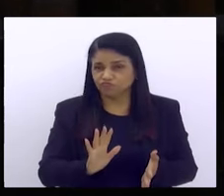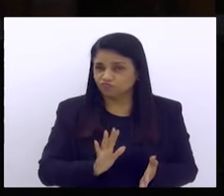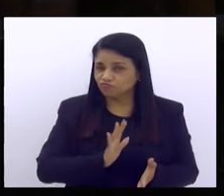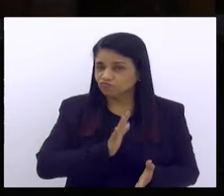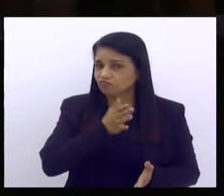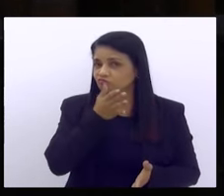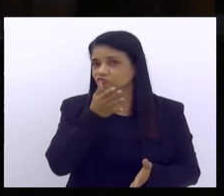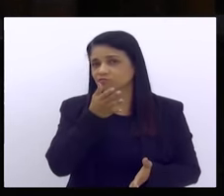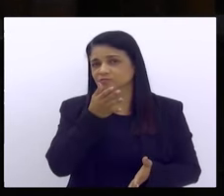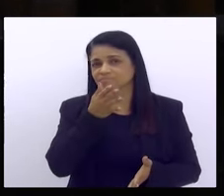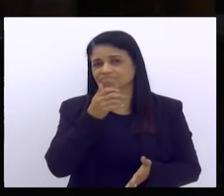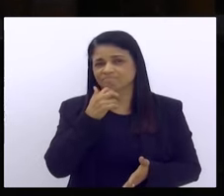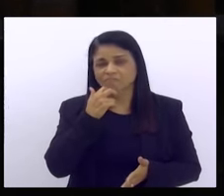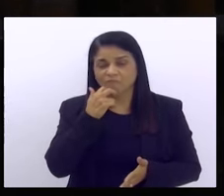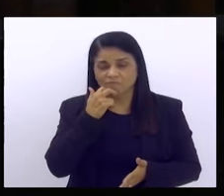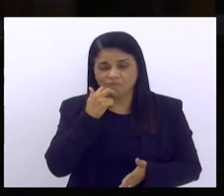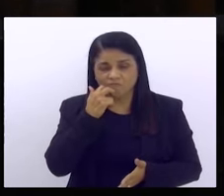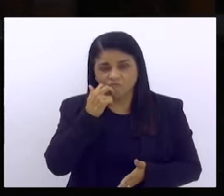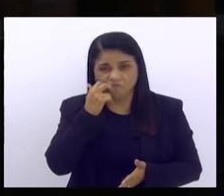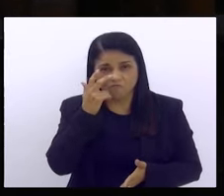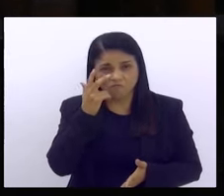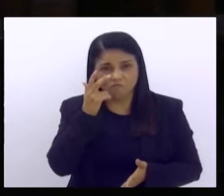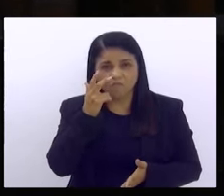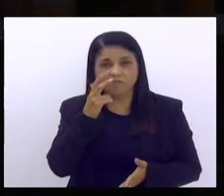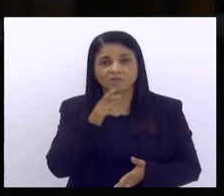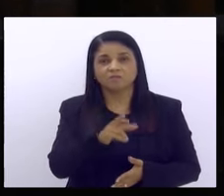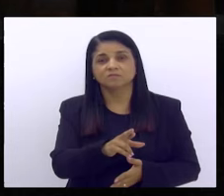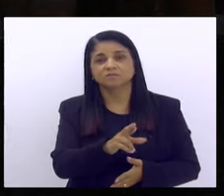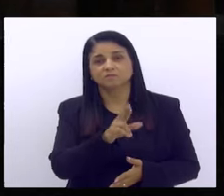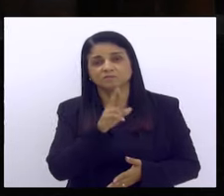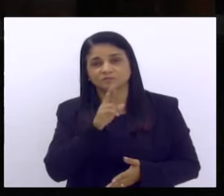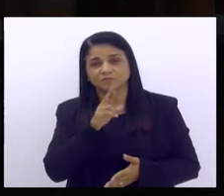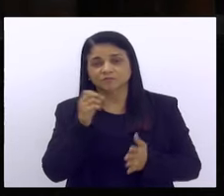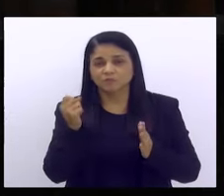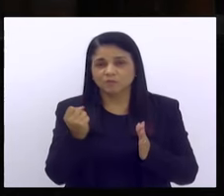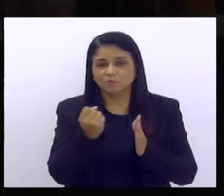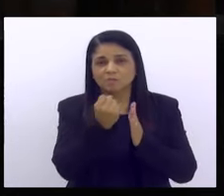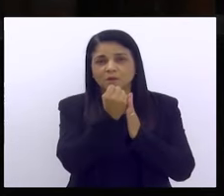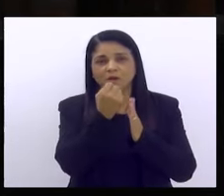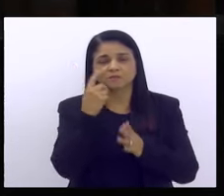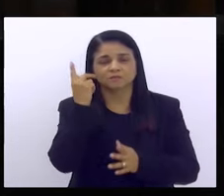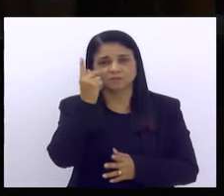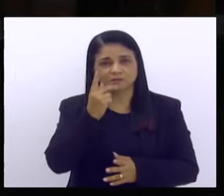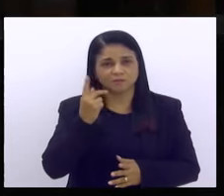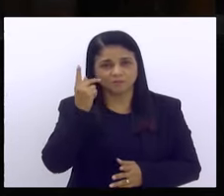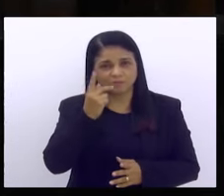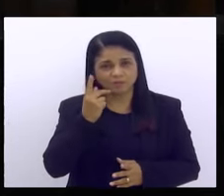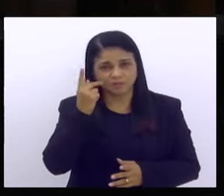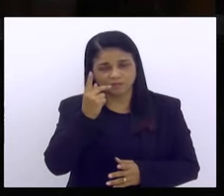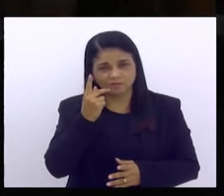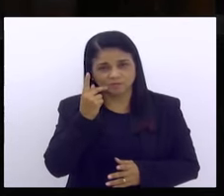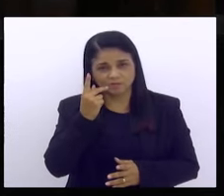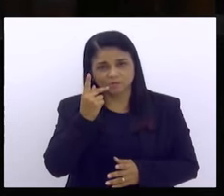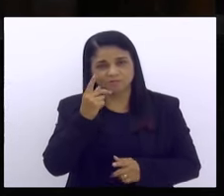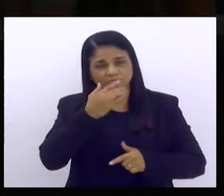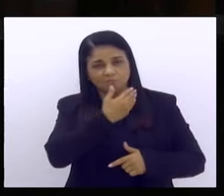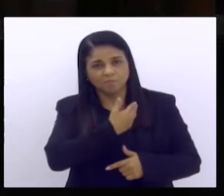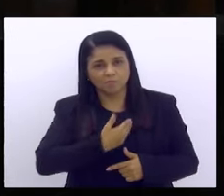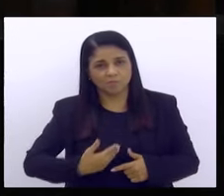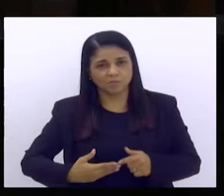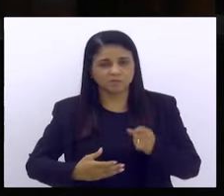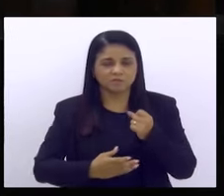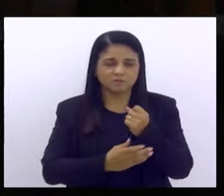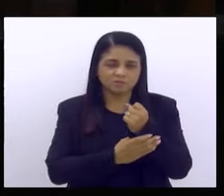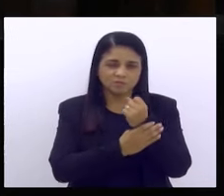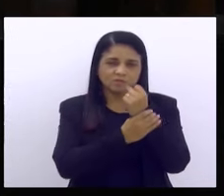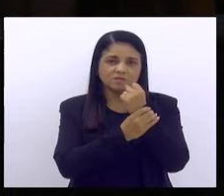horrorosos, vexaminosos, do resultado e dos impactos da política, da suposta política pública de segurança no